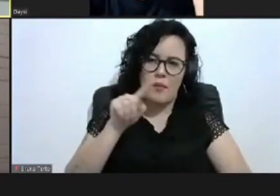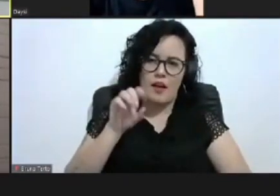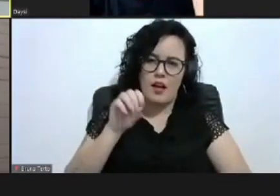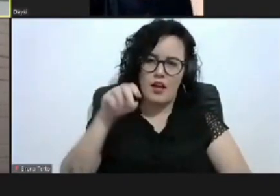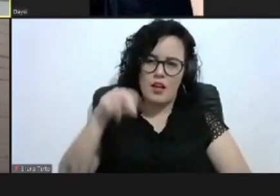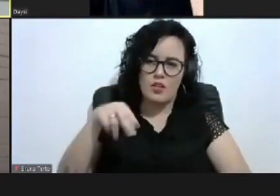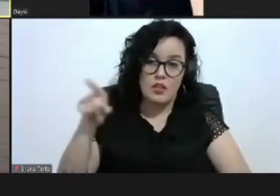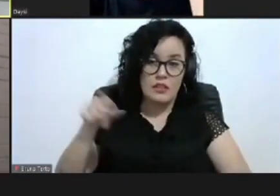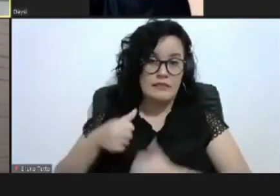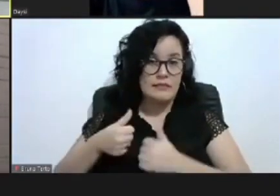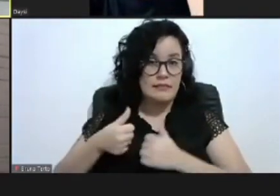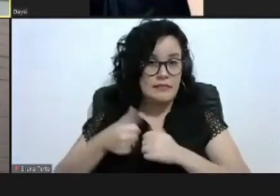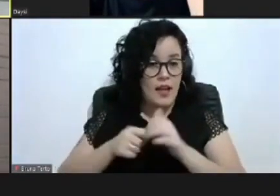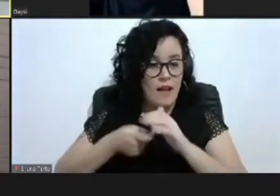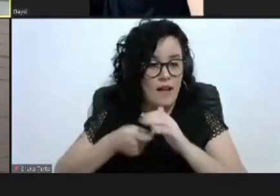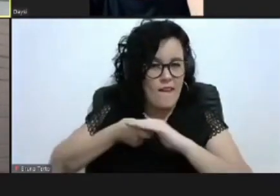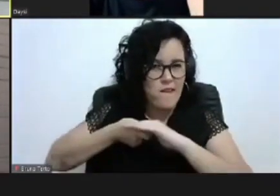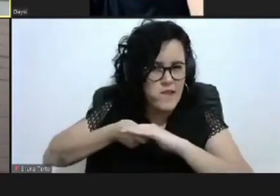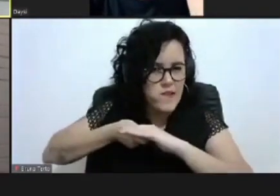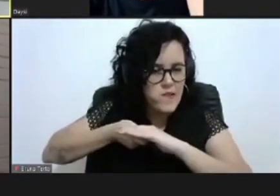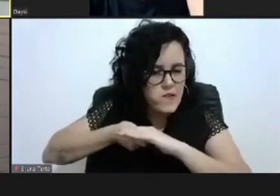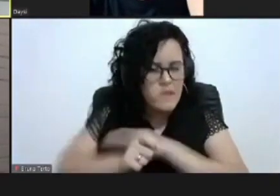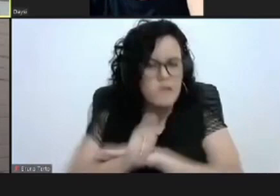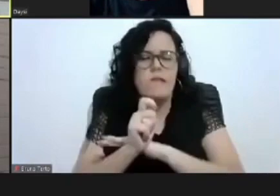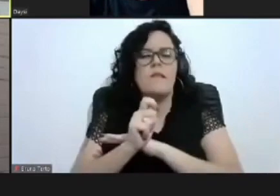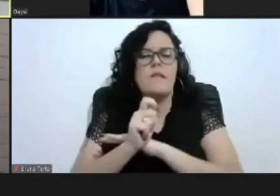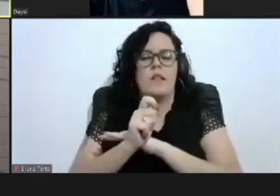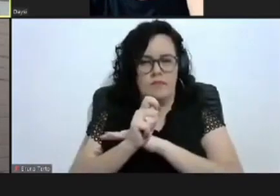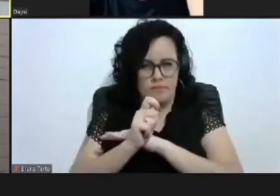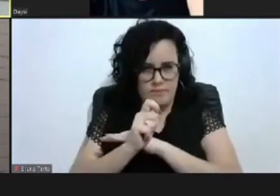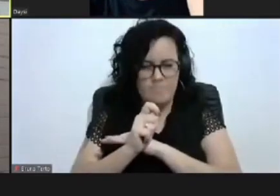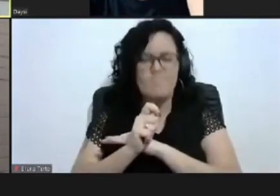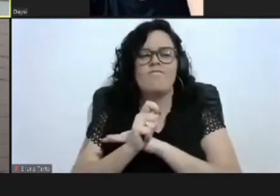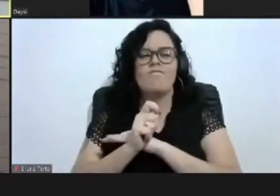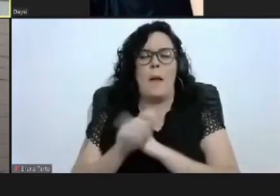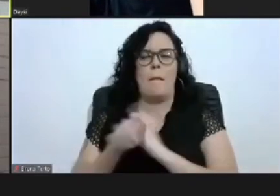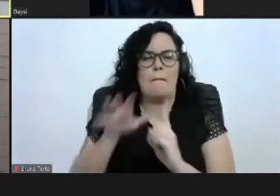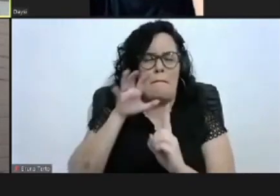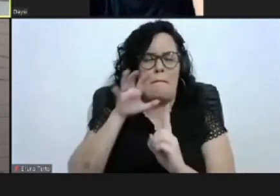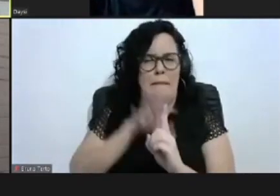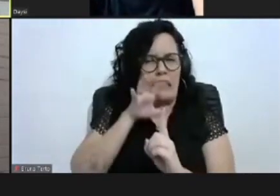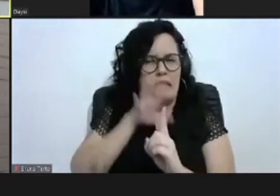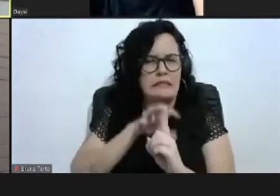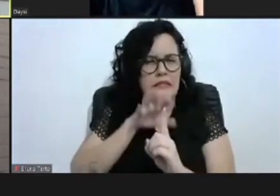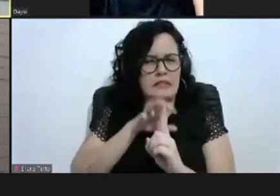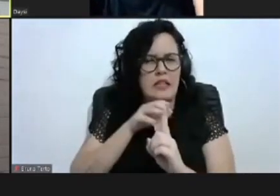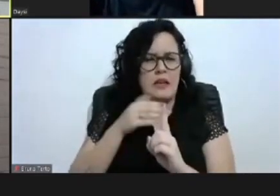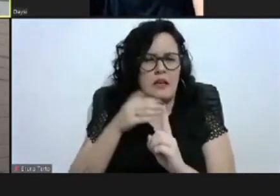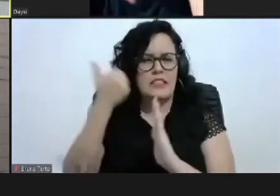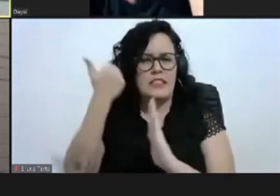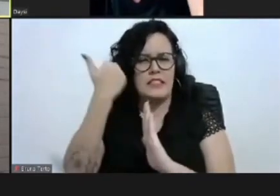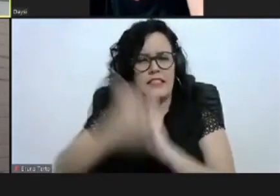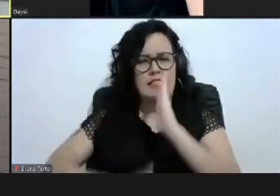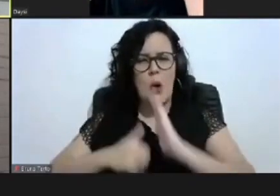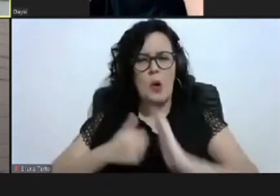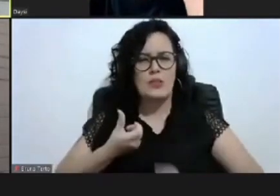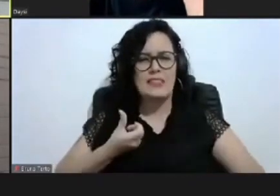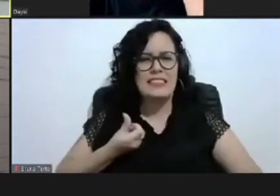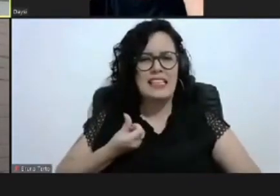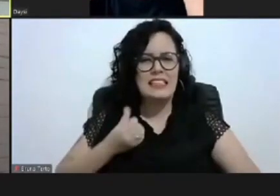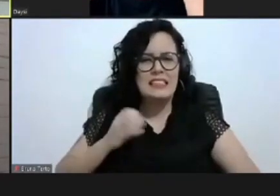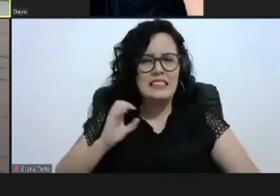investindo pesadamente, fazendo uma pressão gigantesca, com descontos de 60%